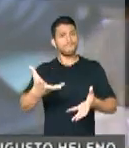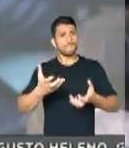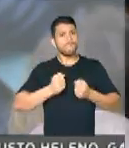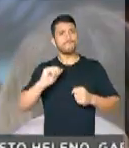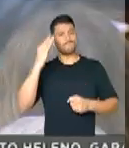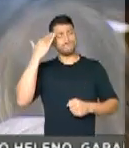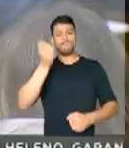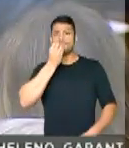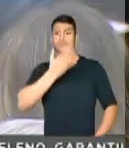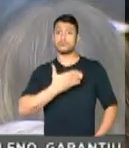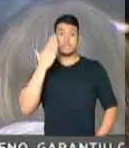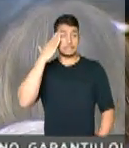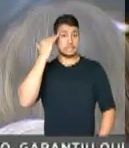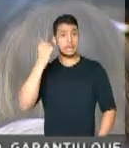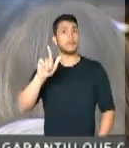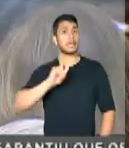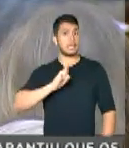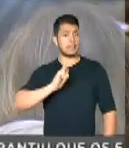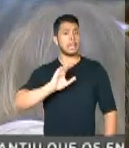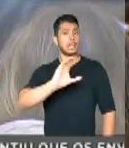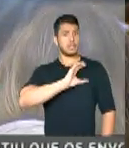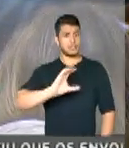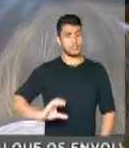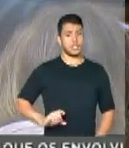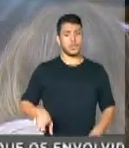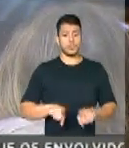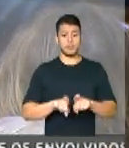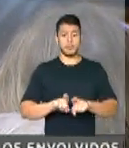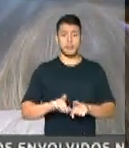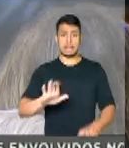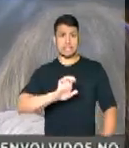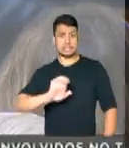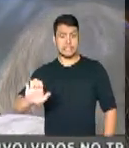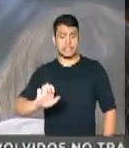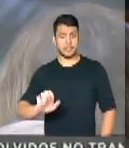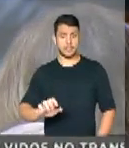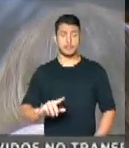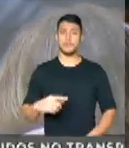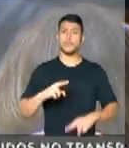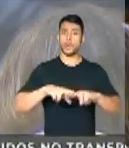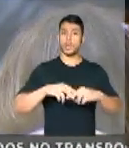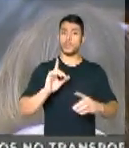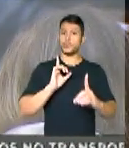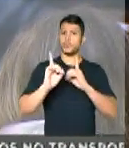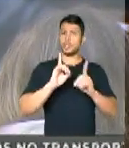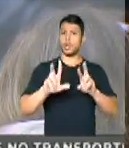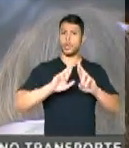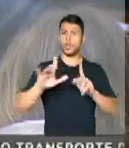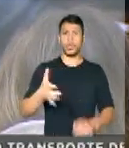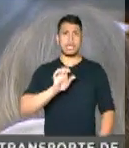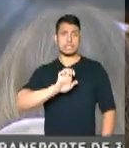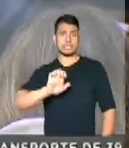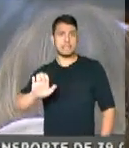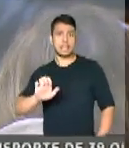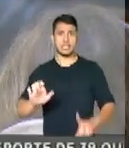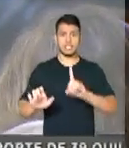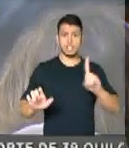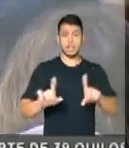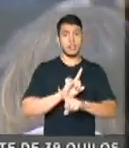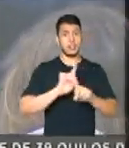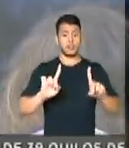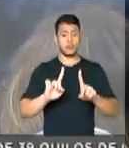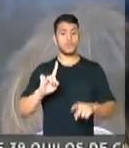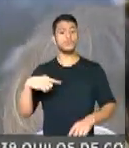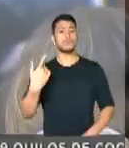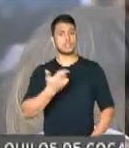momento. Eles sabem que são muitos os cristãos na esquerda também. O diabo não pertence à direita nem à esquerda e nem Cristo. Nisso somos